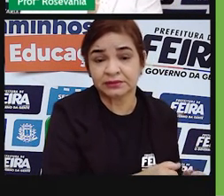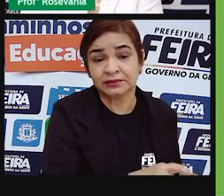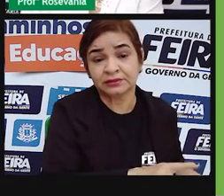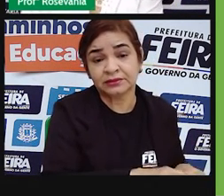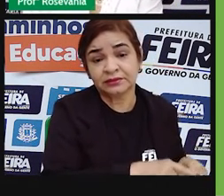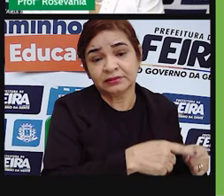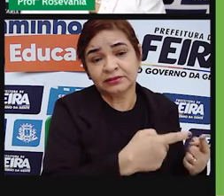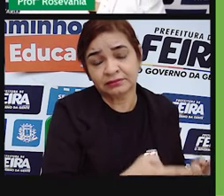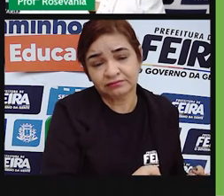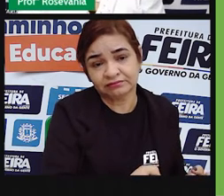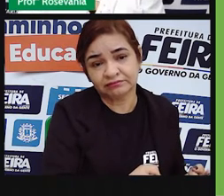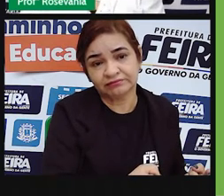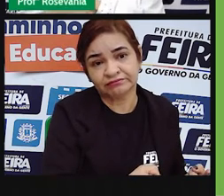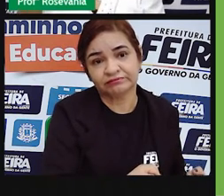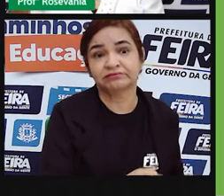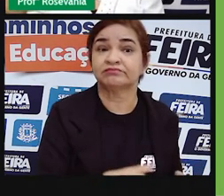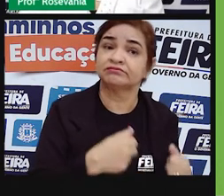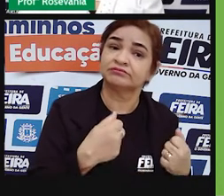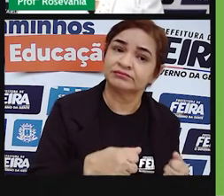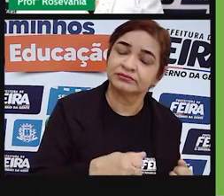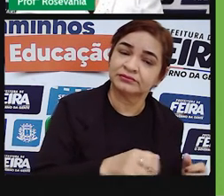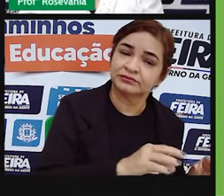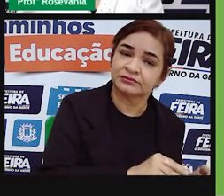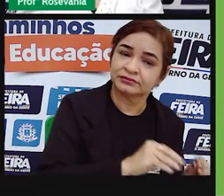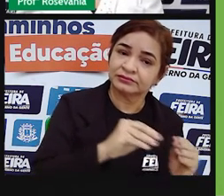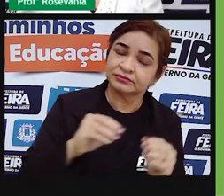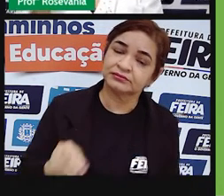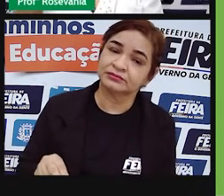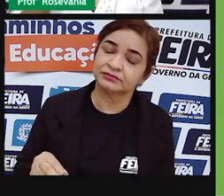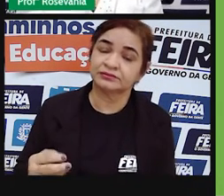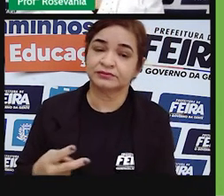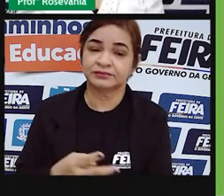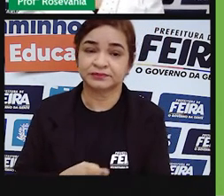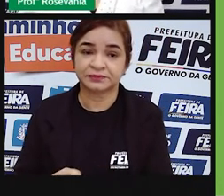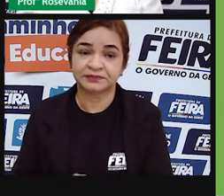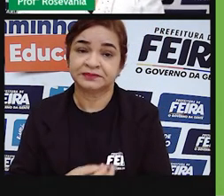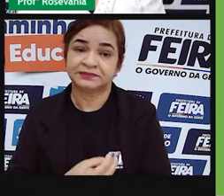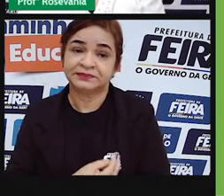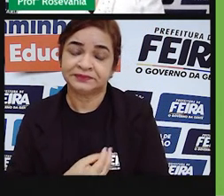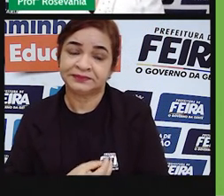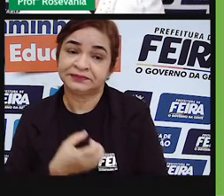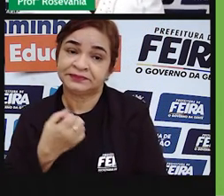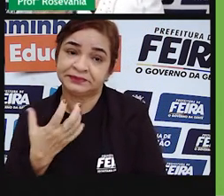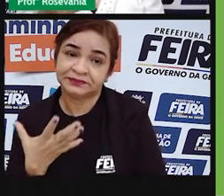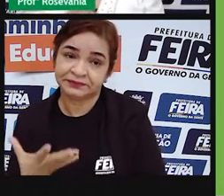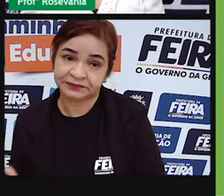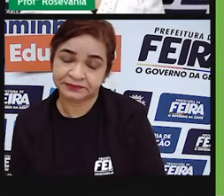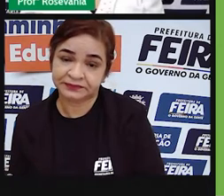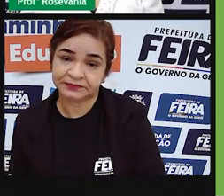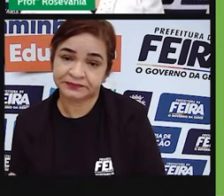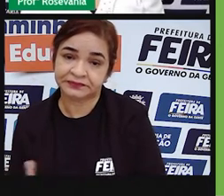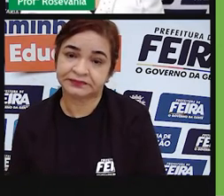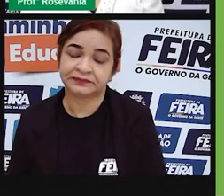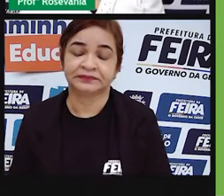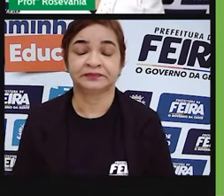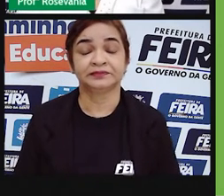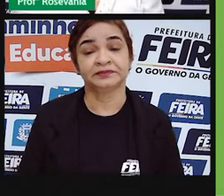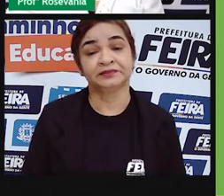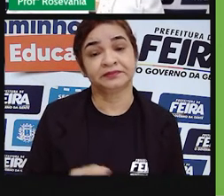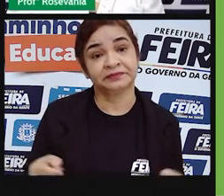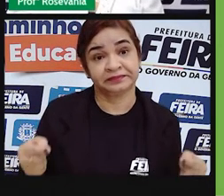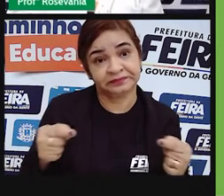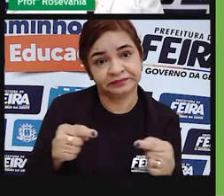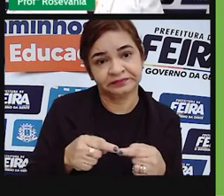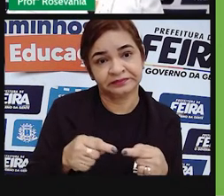condições em outros locais. Então, os outros são causas da migração, mas não são causas relacionadas ao território